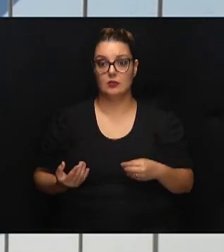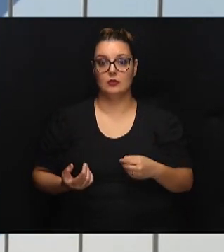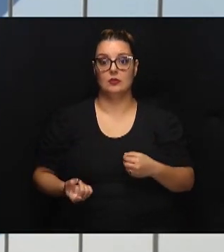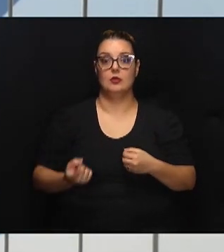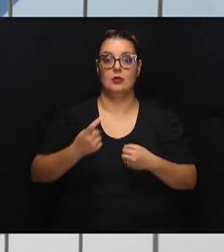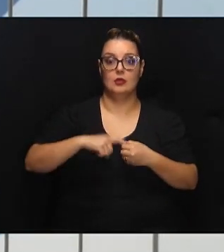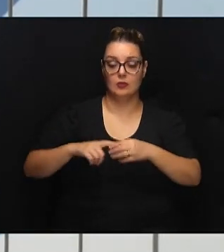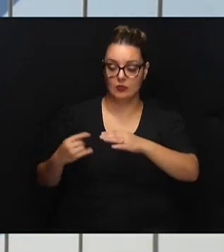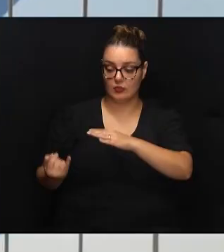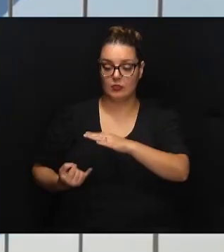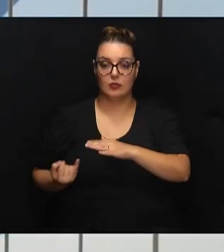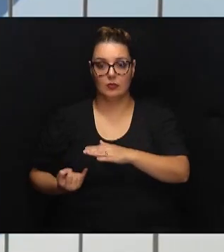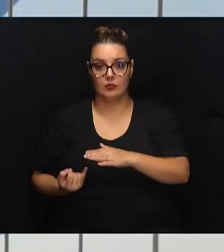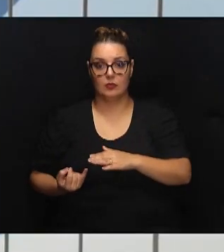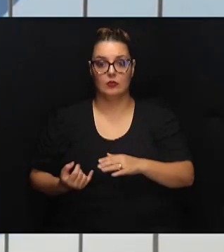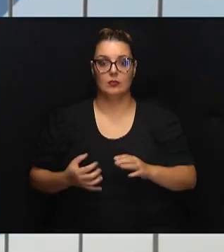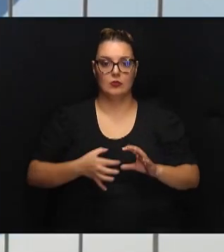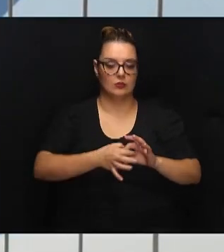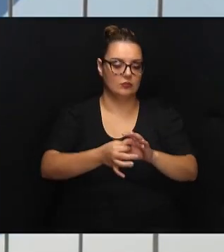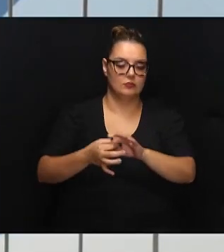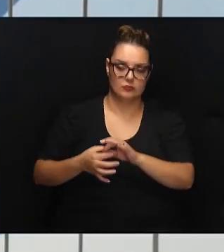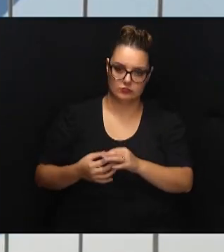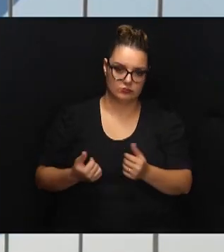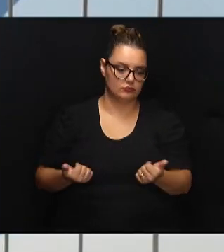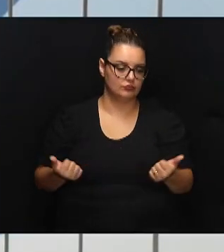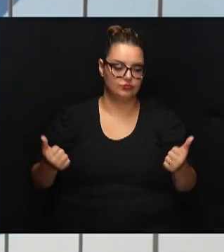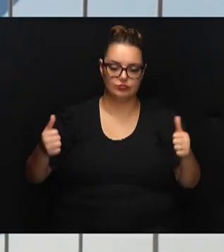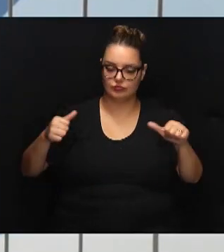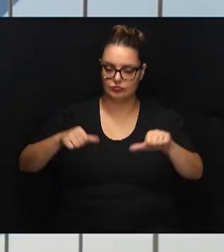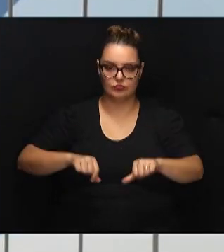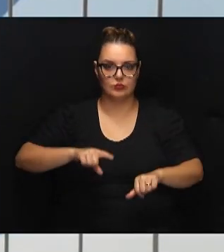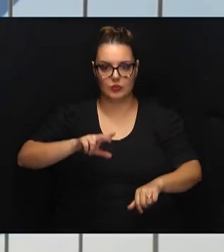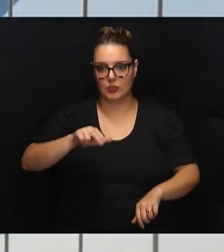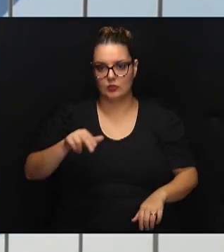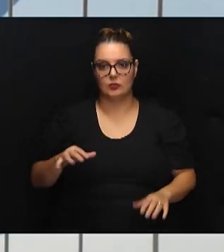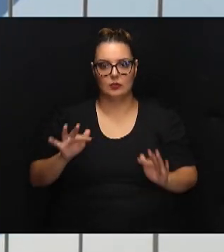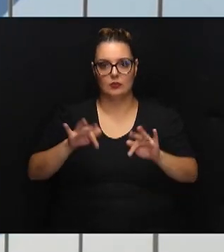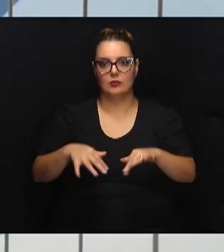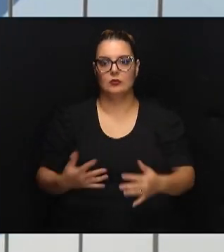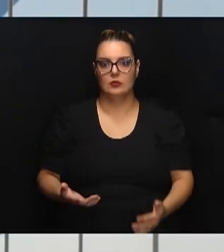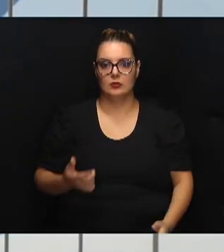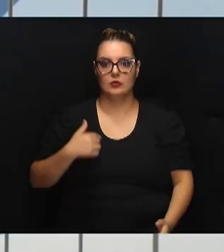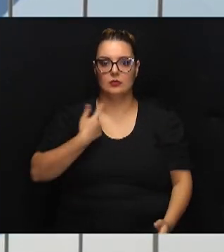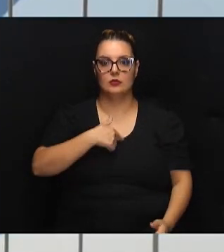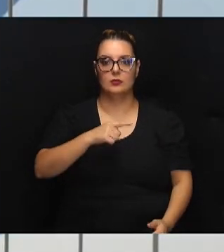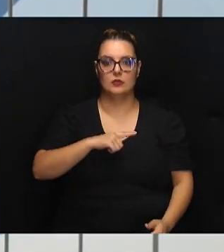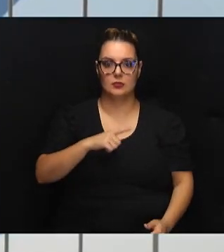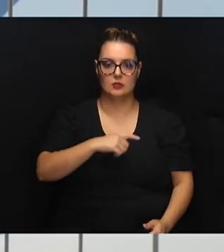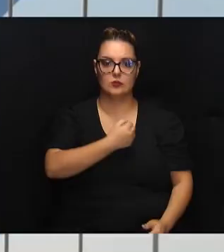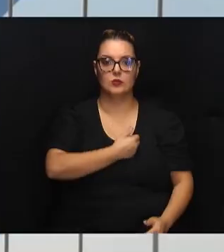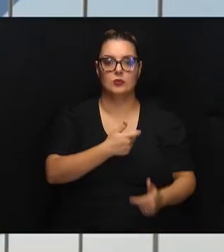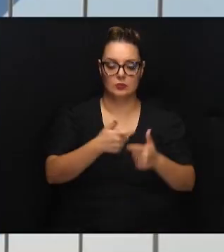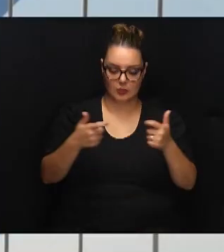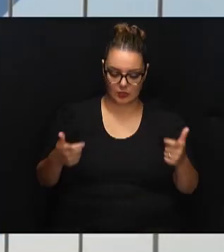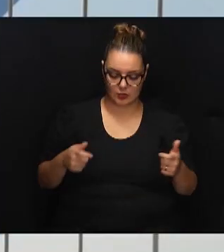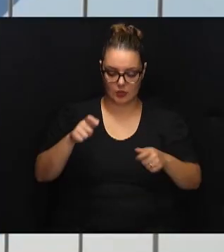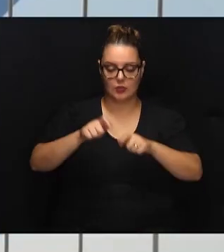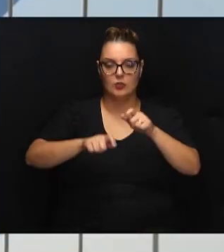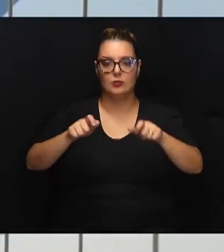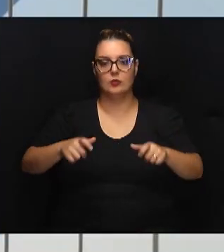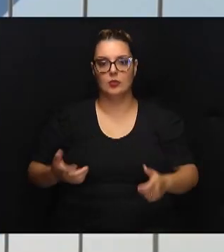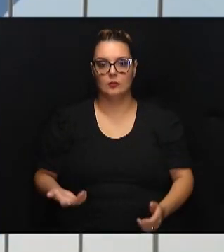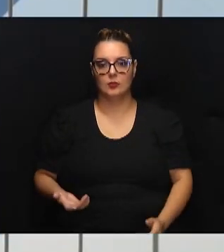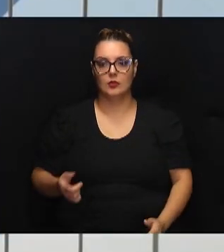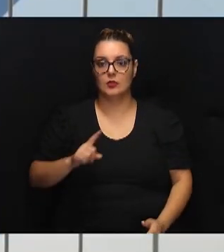para a informalidade, e é um ciclo que não vai finalizar. E aí a gente tem também um número muito grande de pessoas que